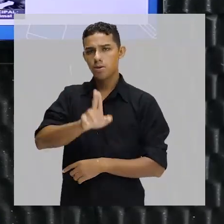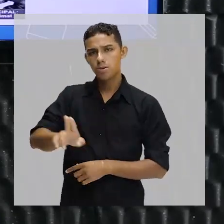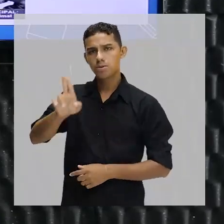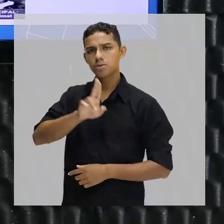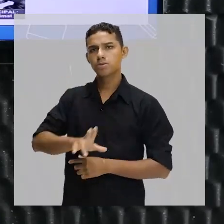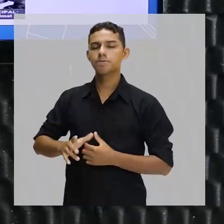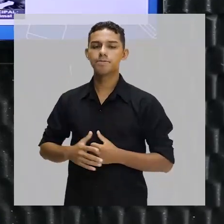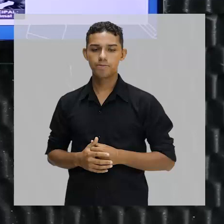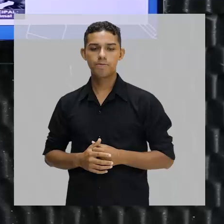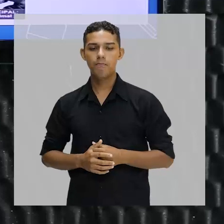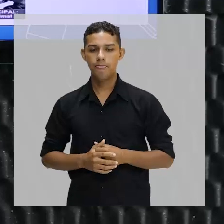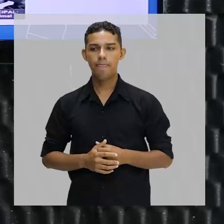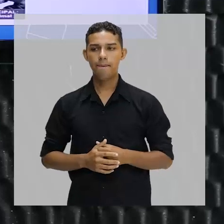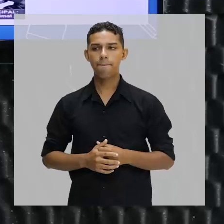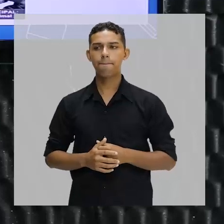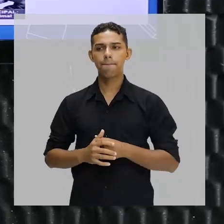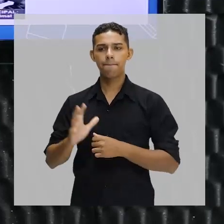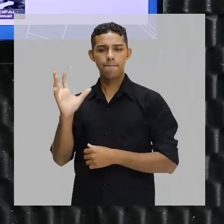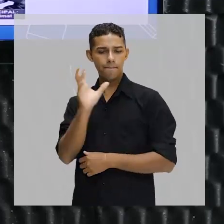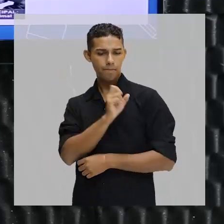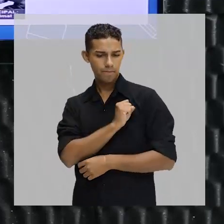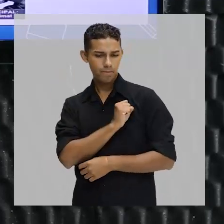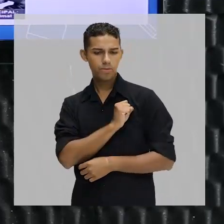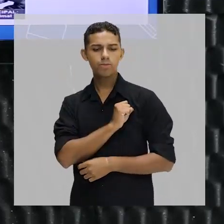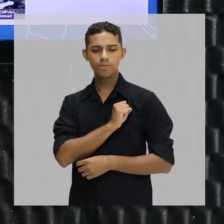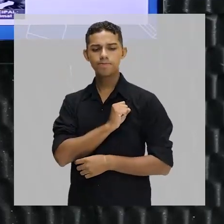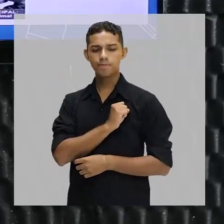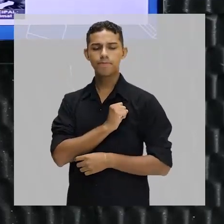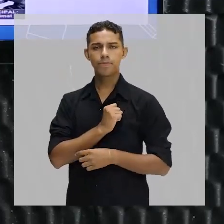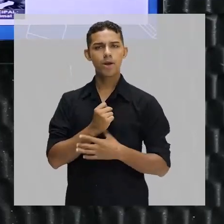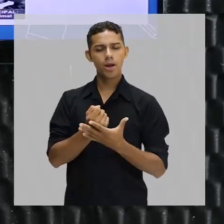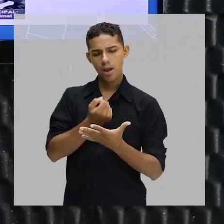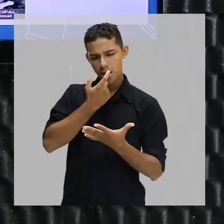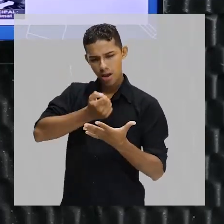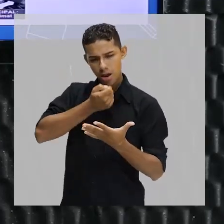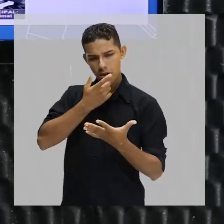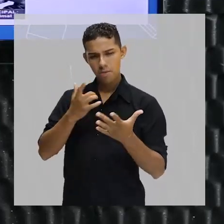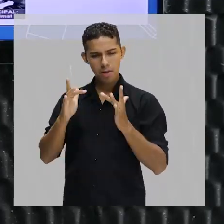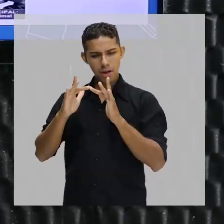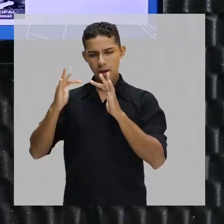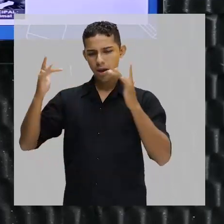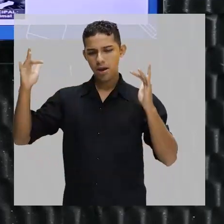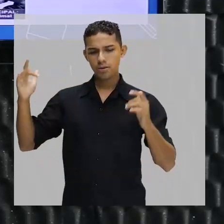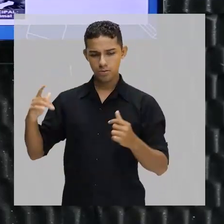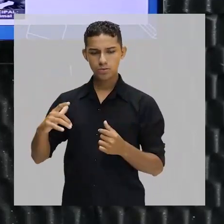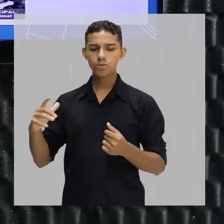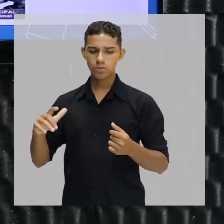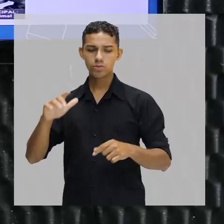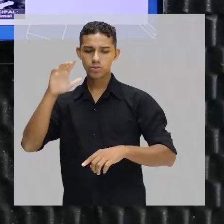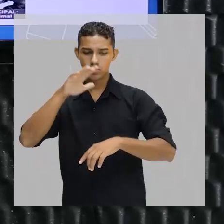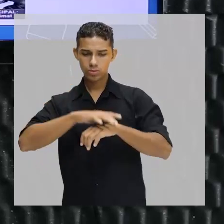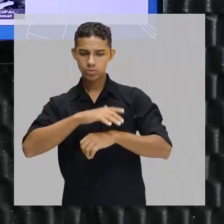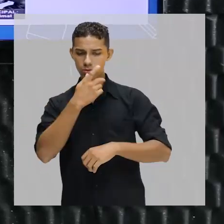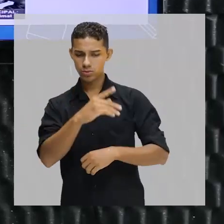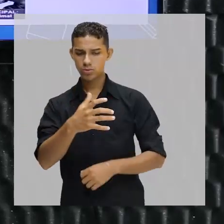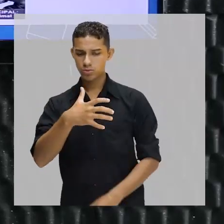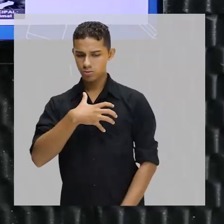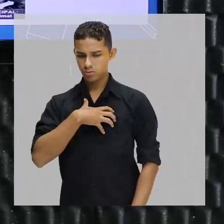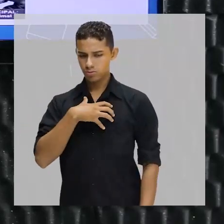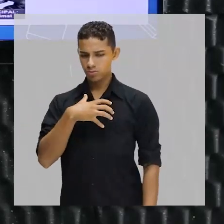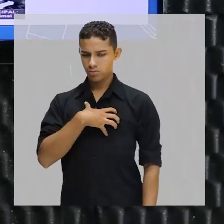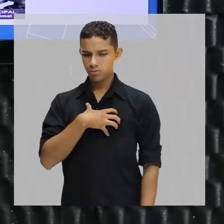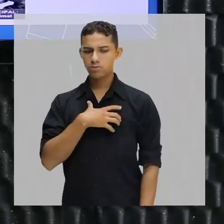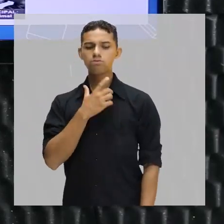uso disso também, né? Amor, remédio milagroso, né? Este produto contém sentimento que predispõe